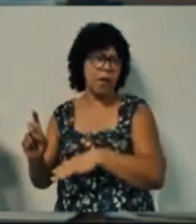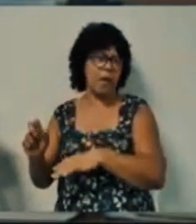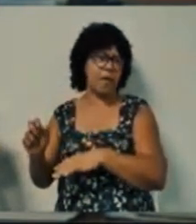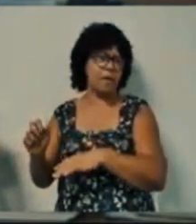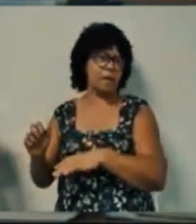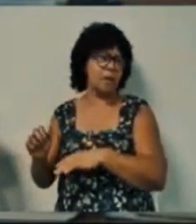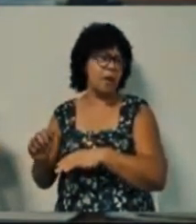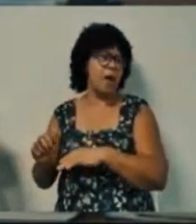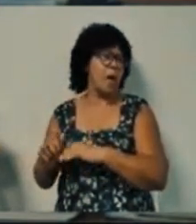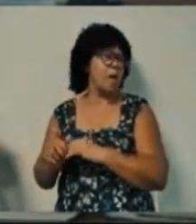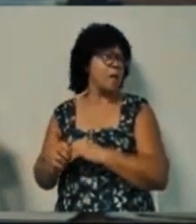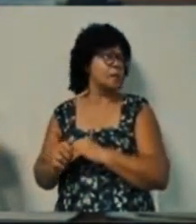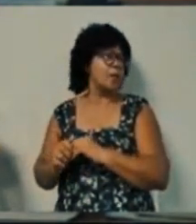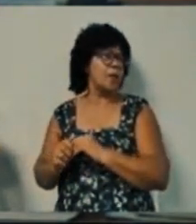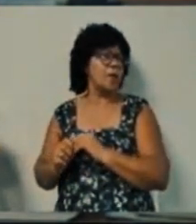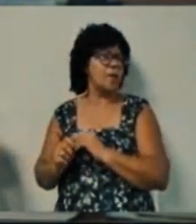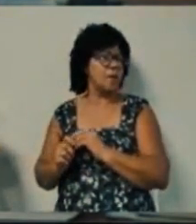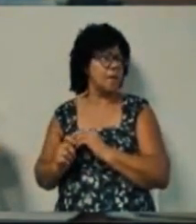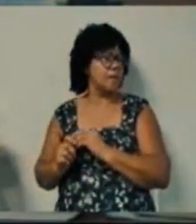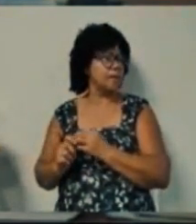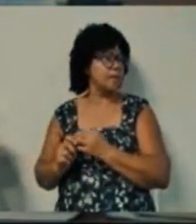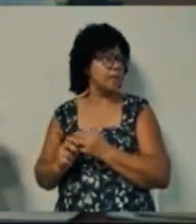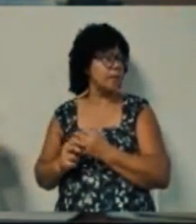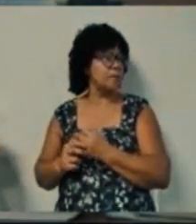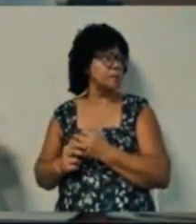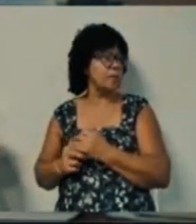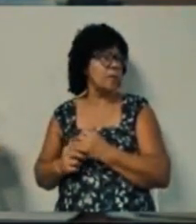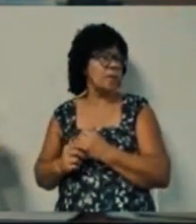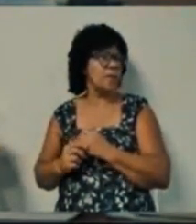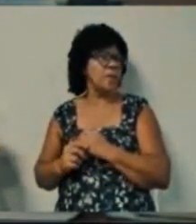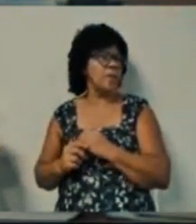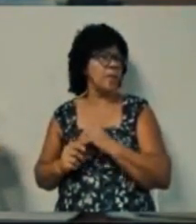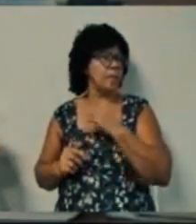aquele território do templo também era